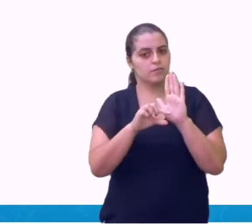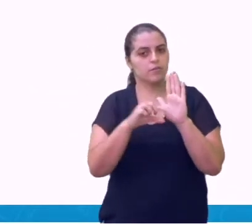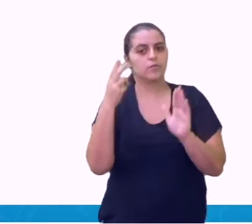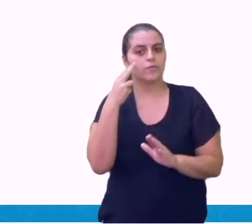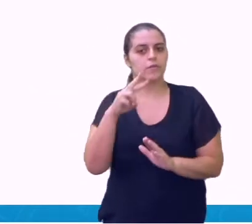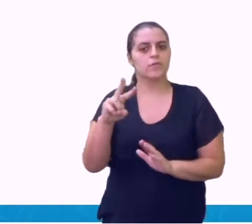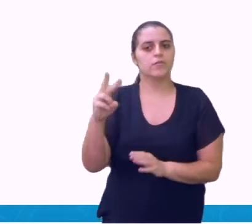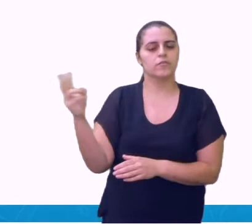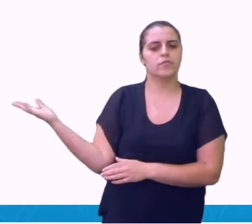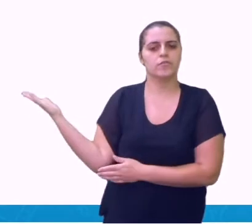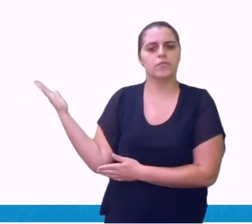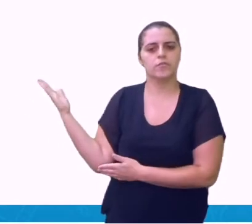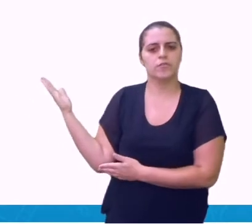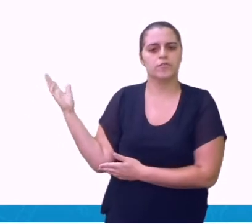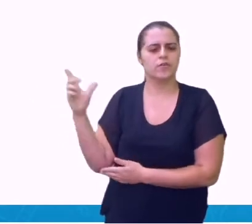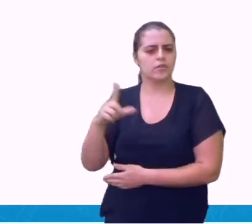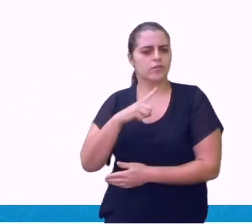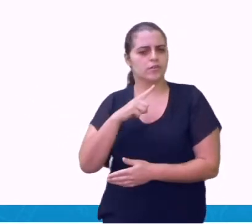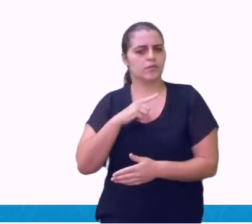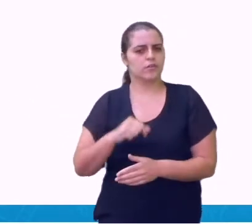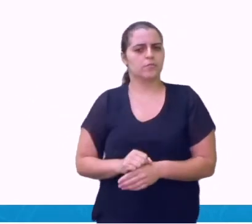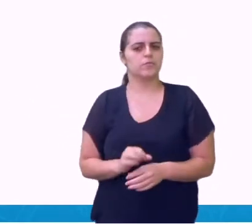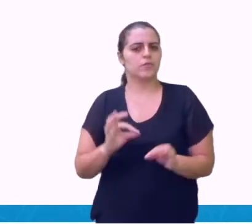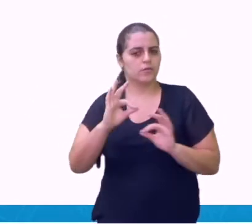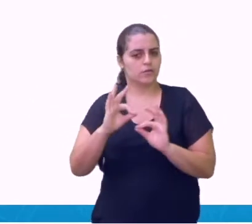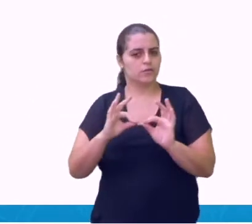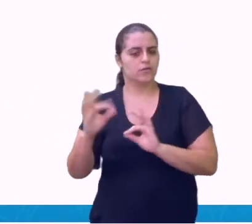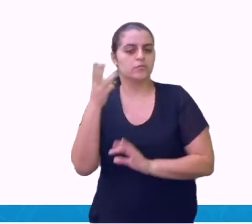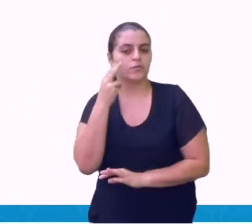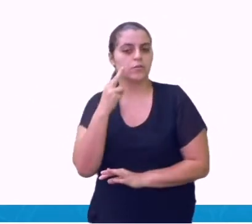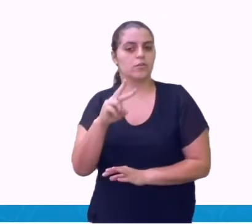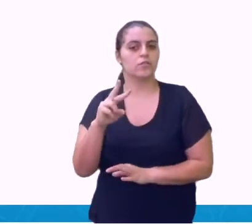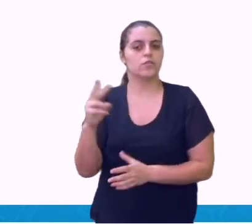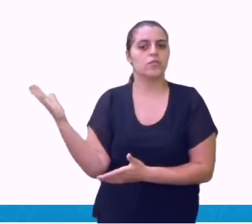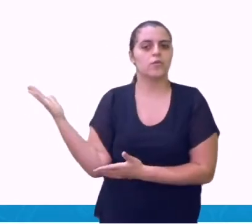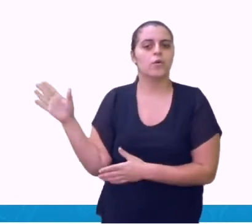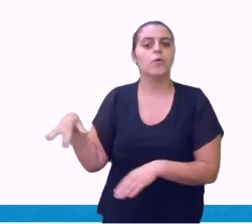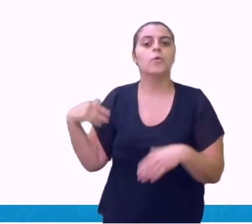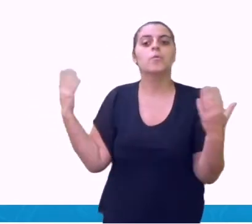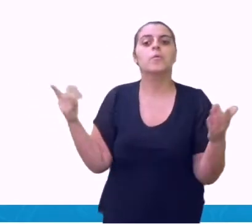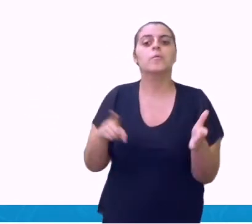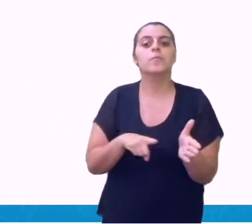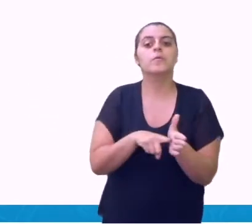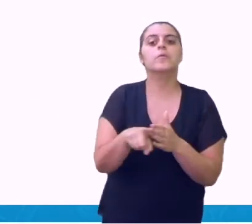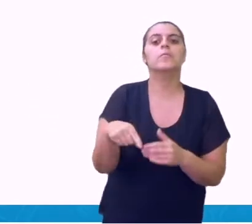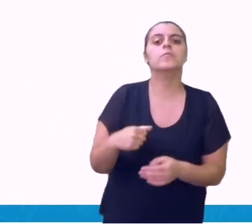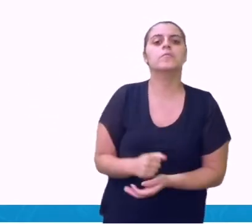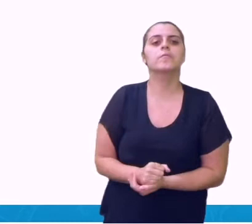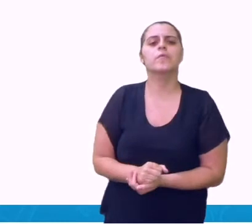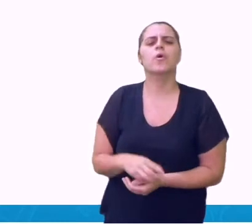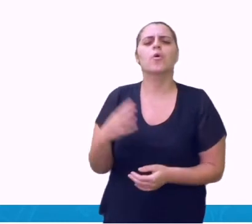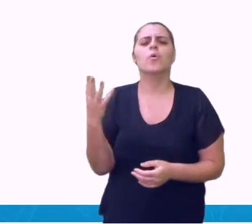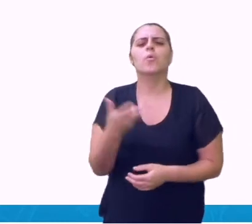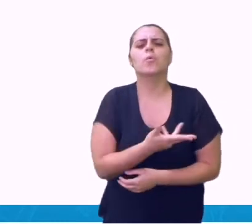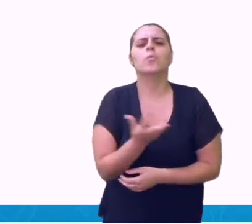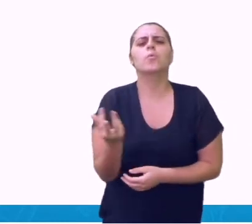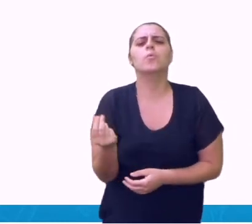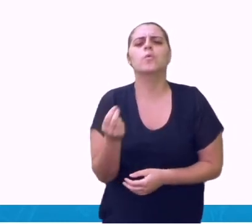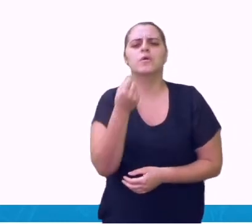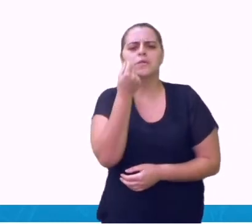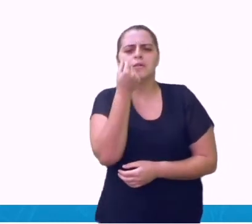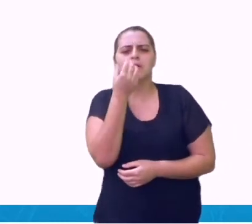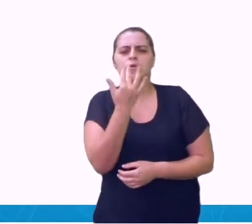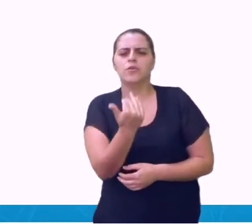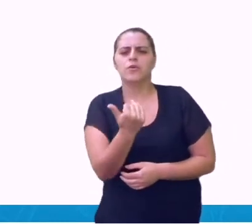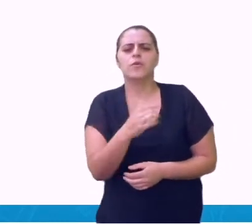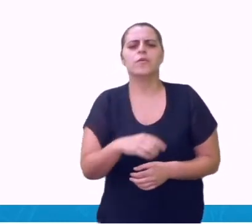parcela. Então, nós já temos as parcelas. Qual é a pergunta? Vamos lá? Com quantos lápis de